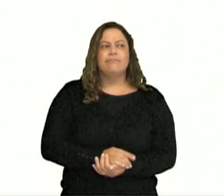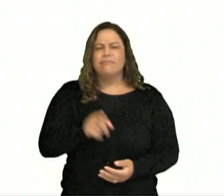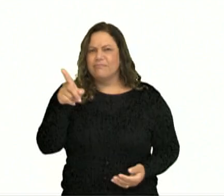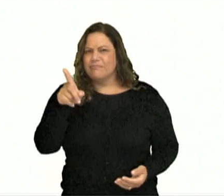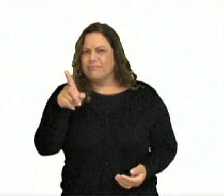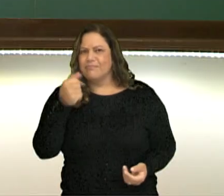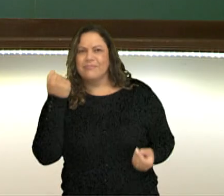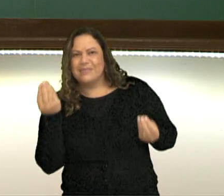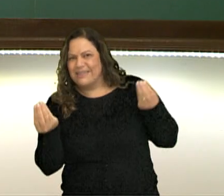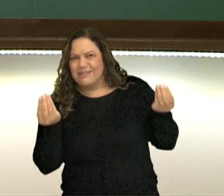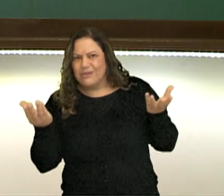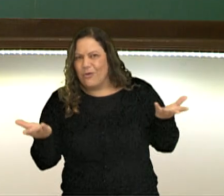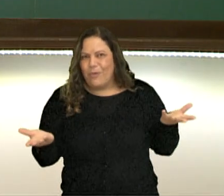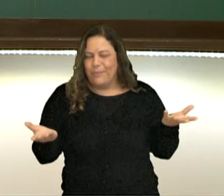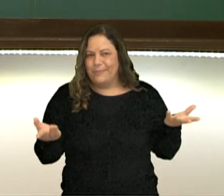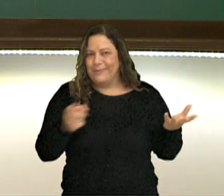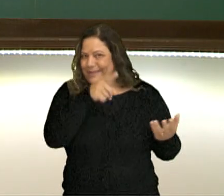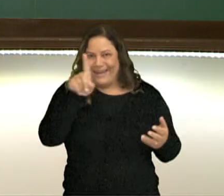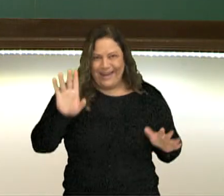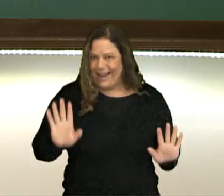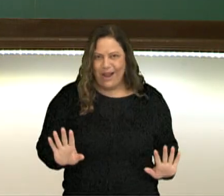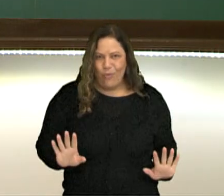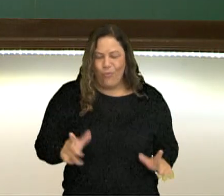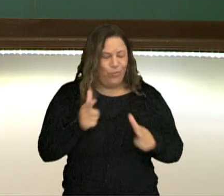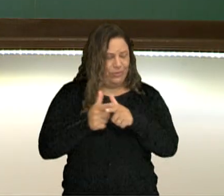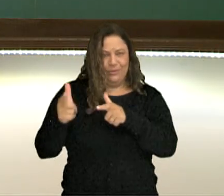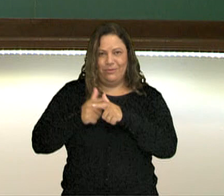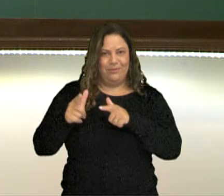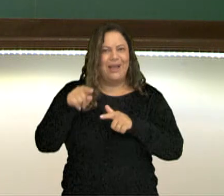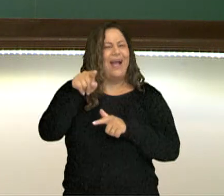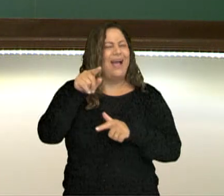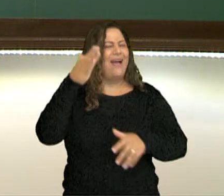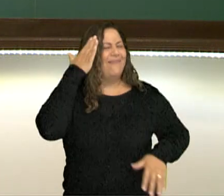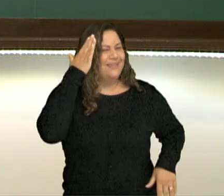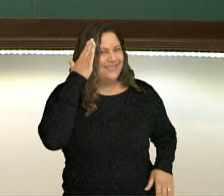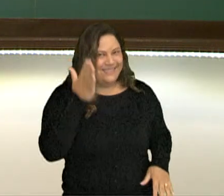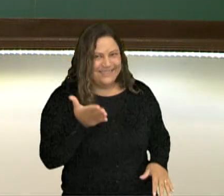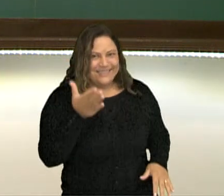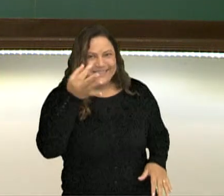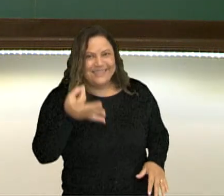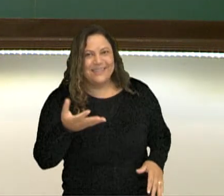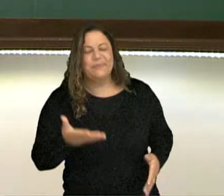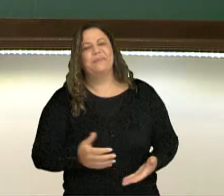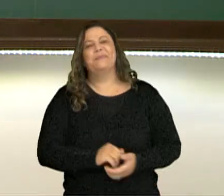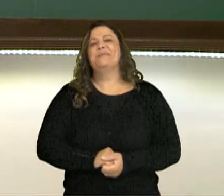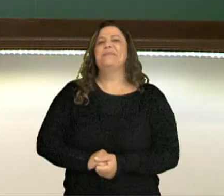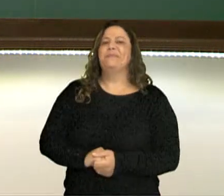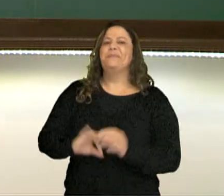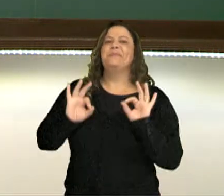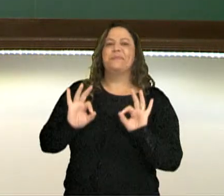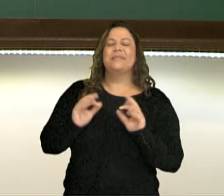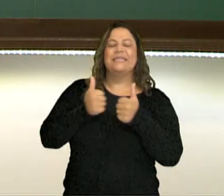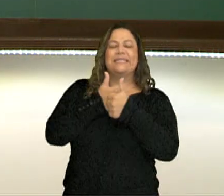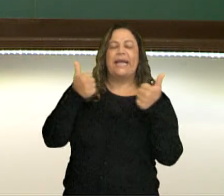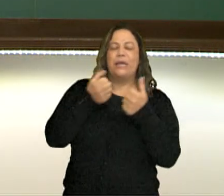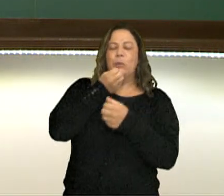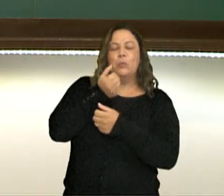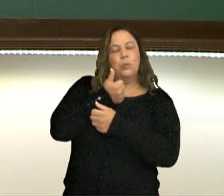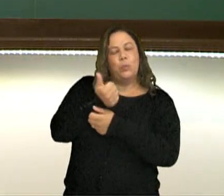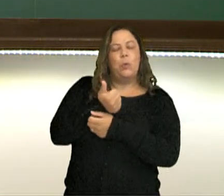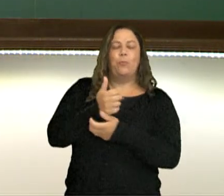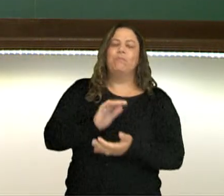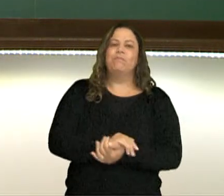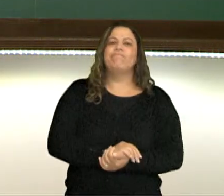Não? Não tem problema. Ah, você já sabe. Muito bem. Então vamos lá, né? Então a